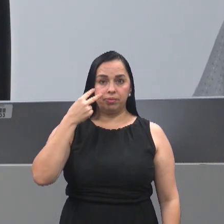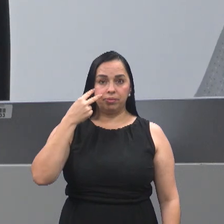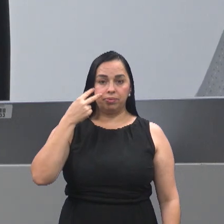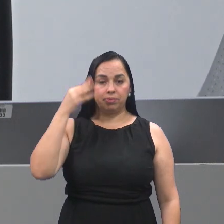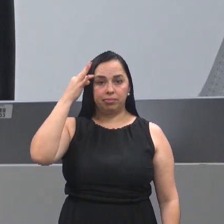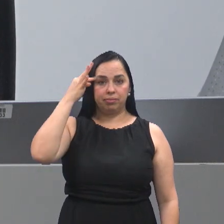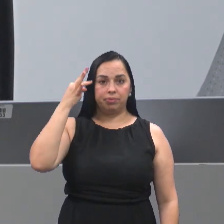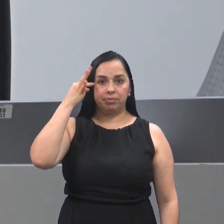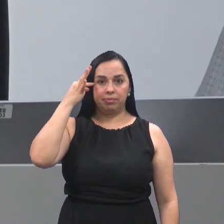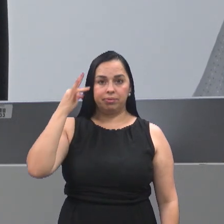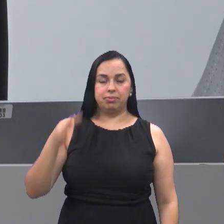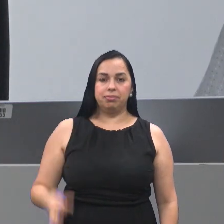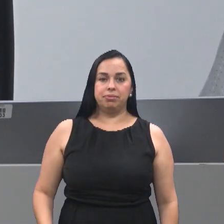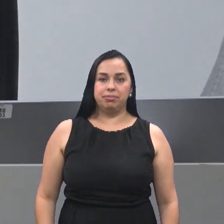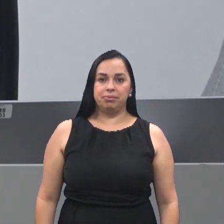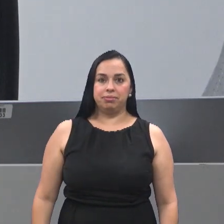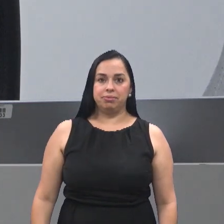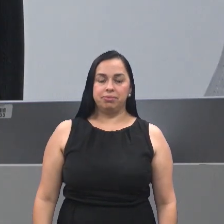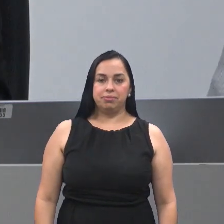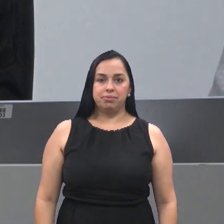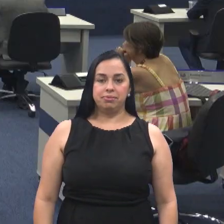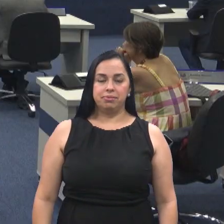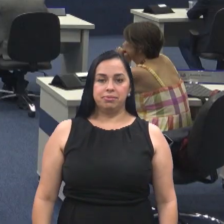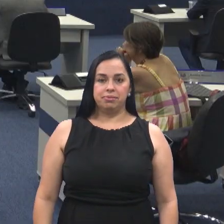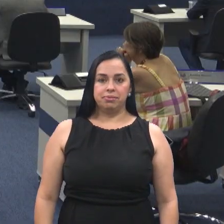Tomás Henrique.